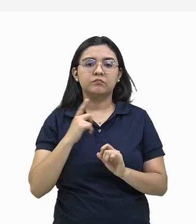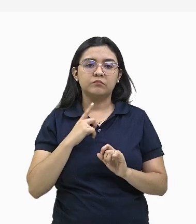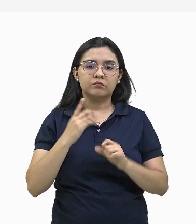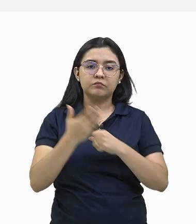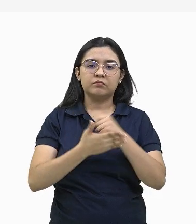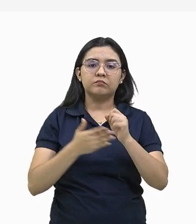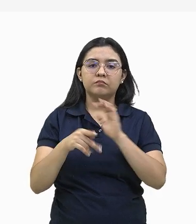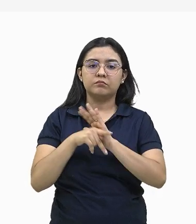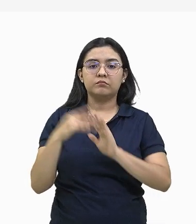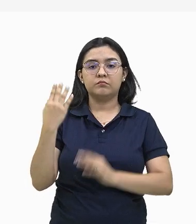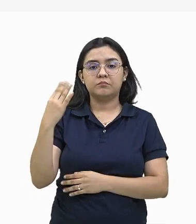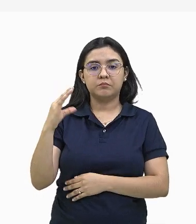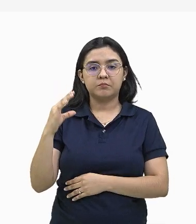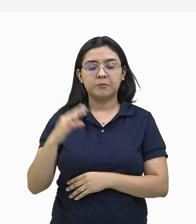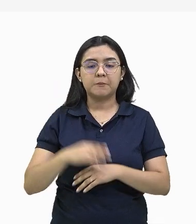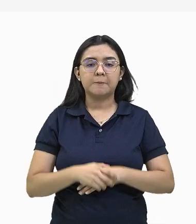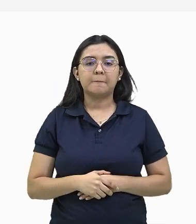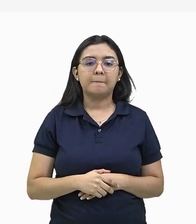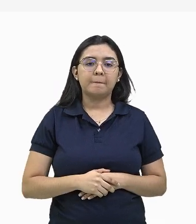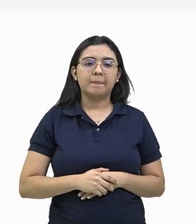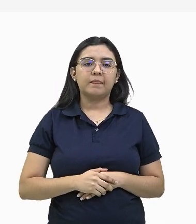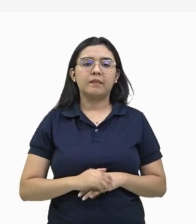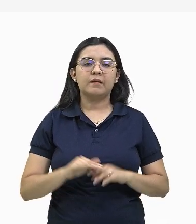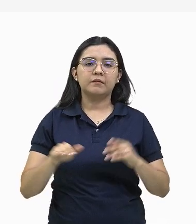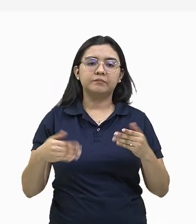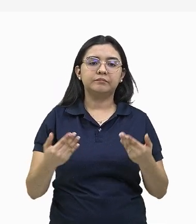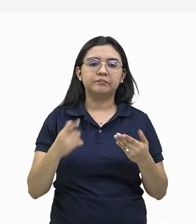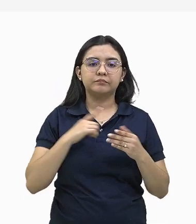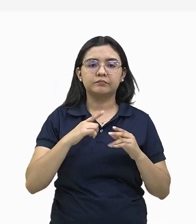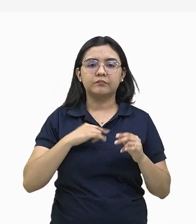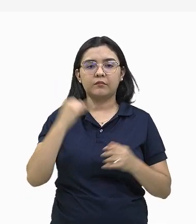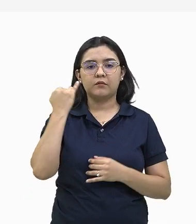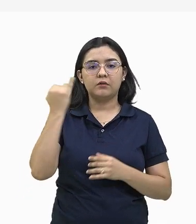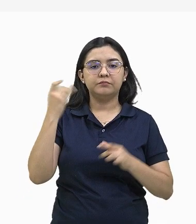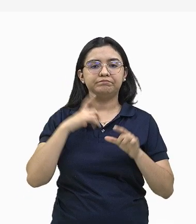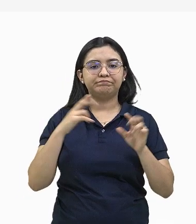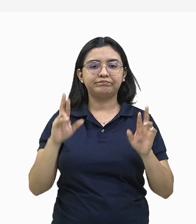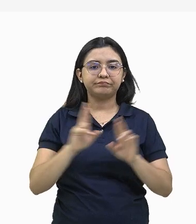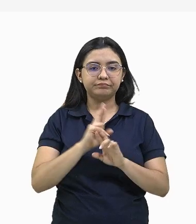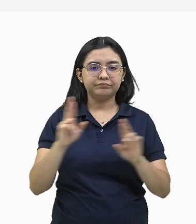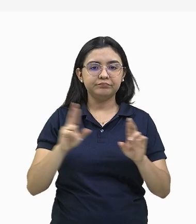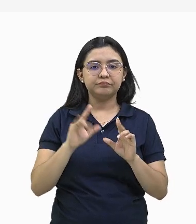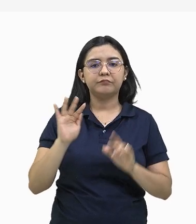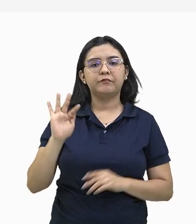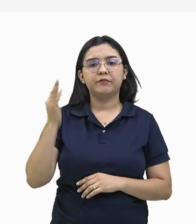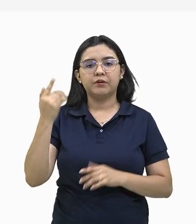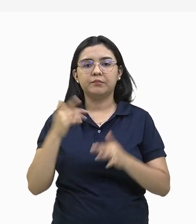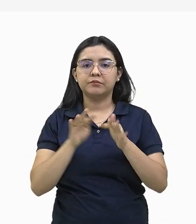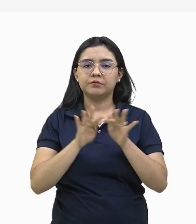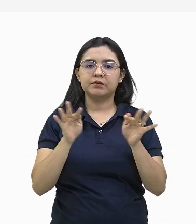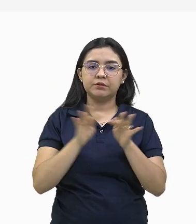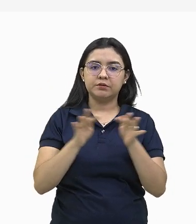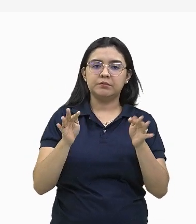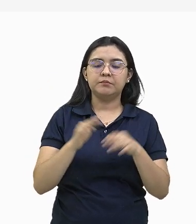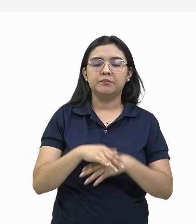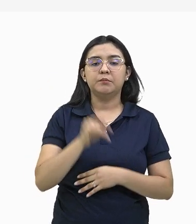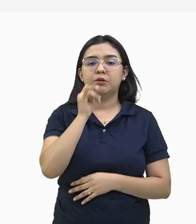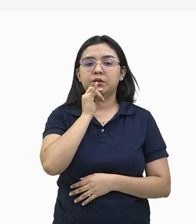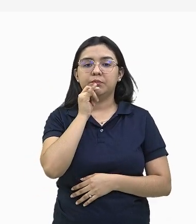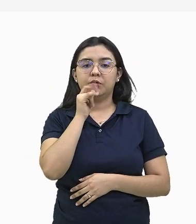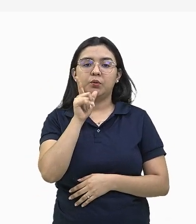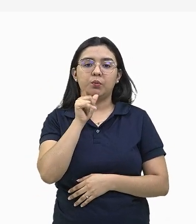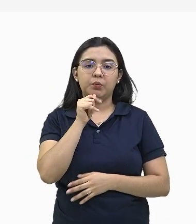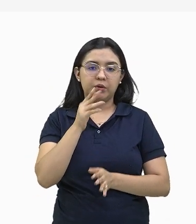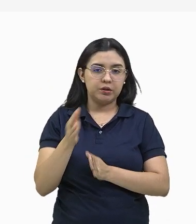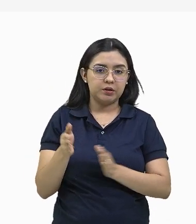ciência. Então, associar as ideias associadas a esse cotidiano. Fenômenos simples, como nós temos